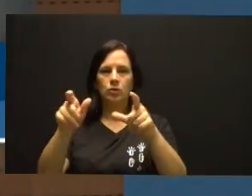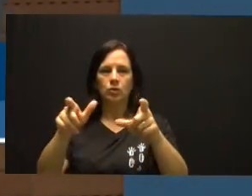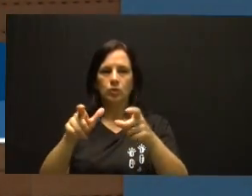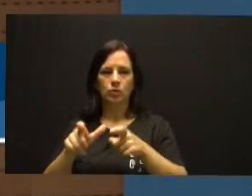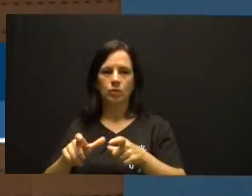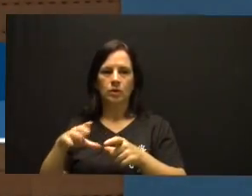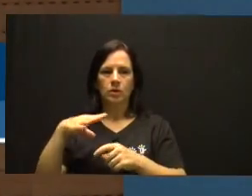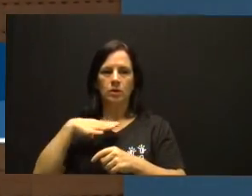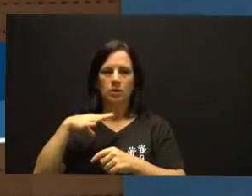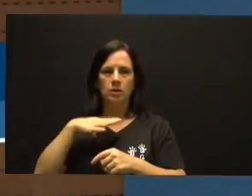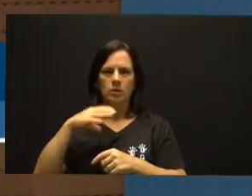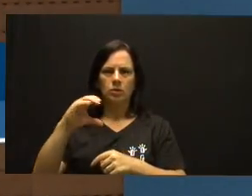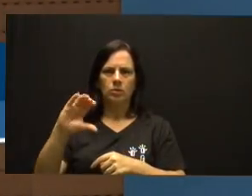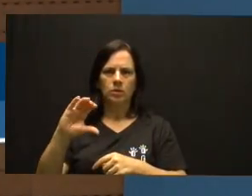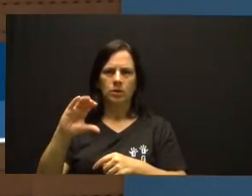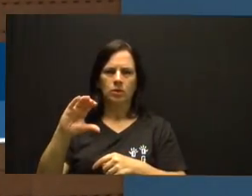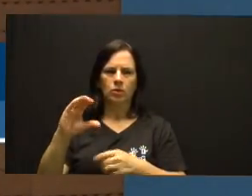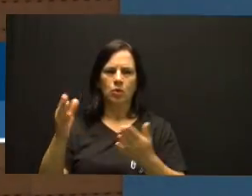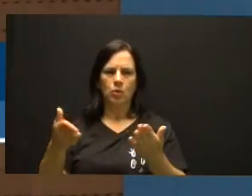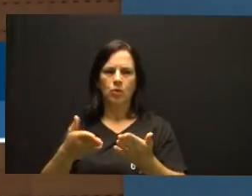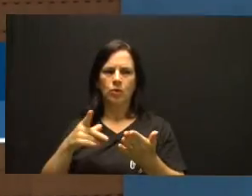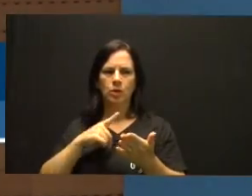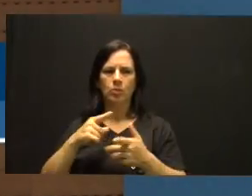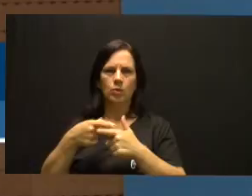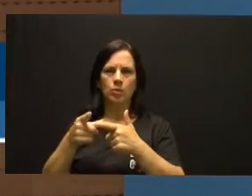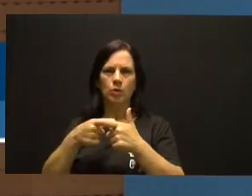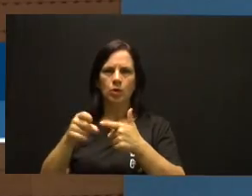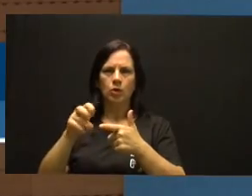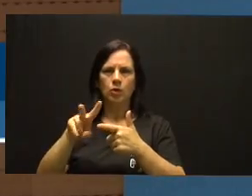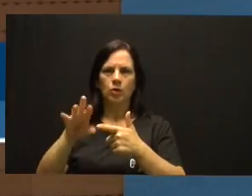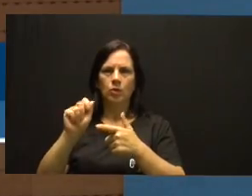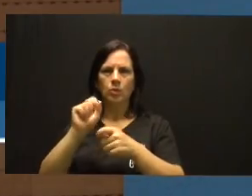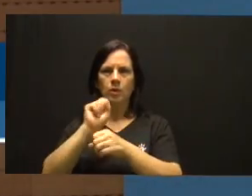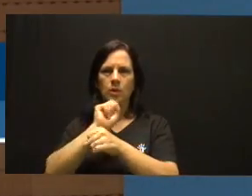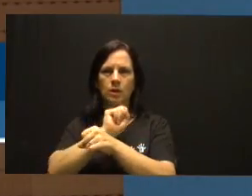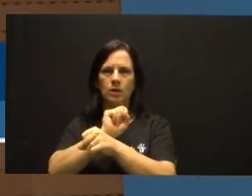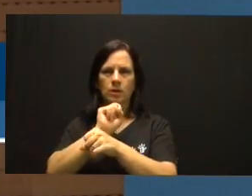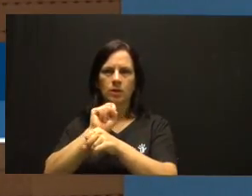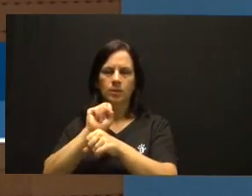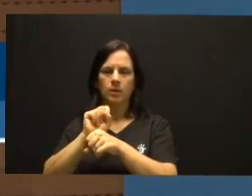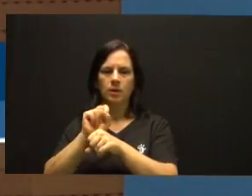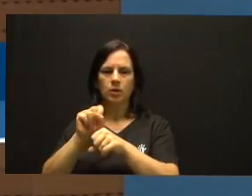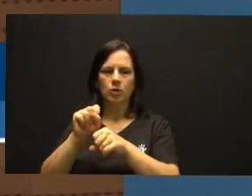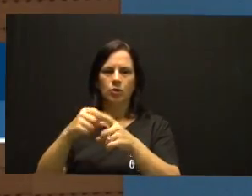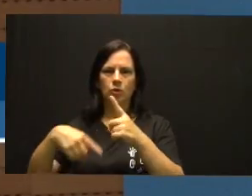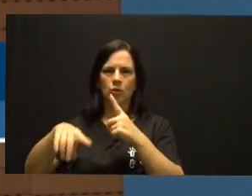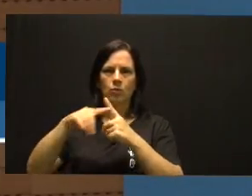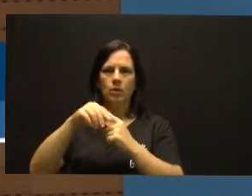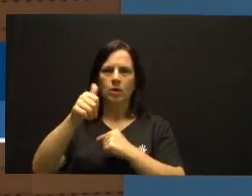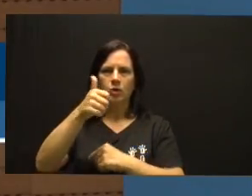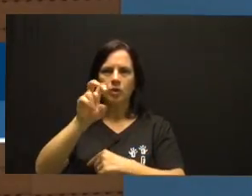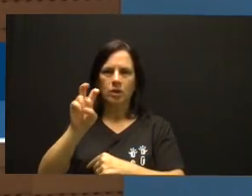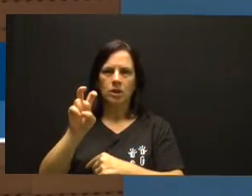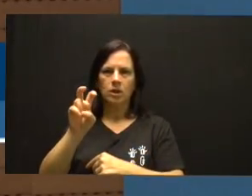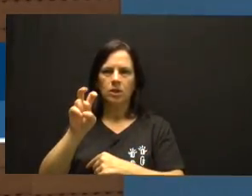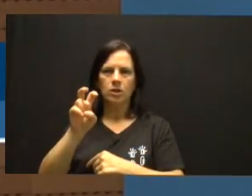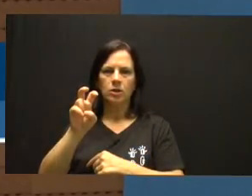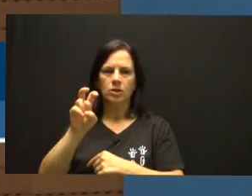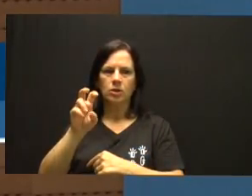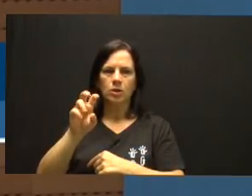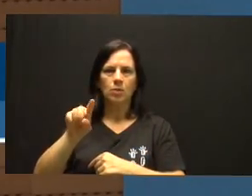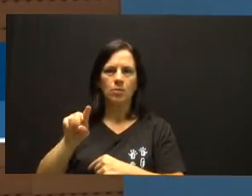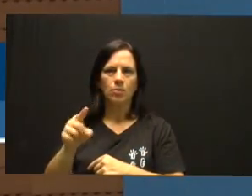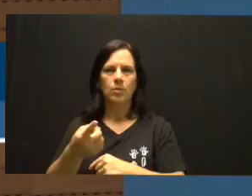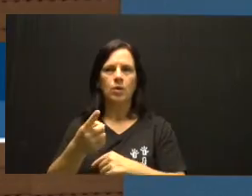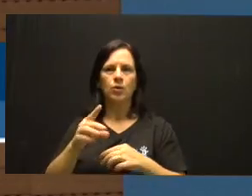do município de Cubatão. E hoje nós temos um problema hoje na Vila Esperança, que atinge mais de 15 mil famílias.